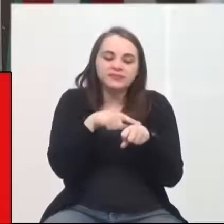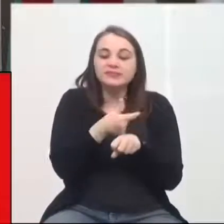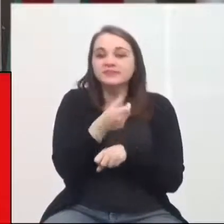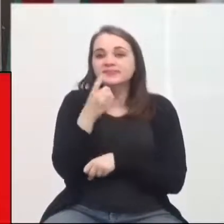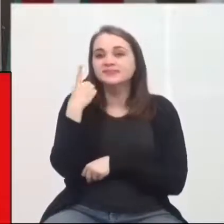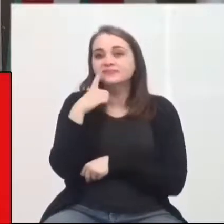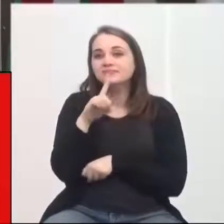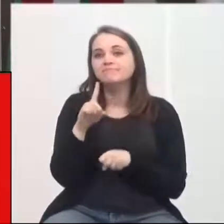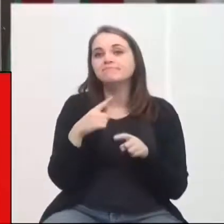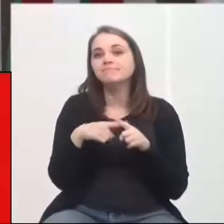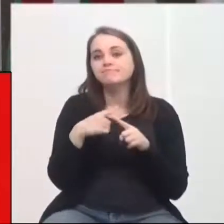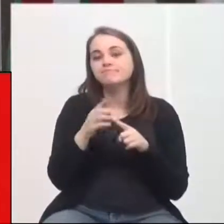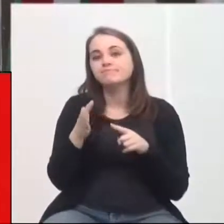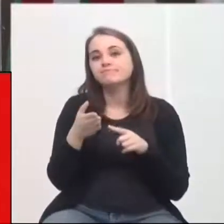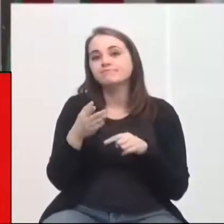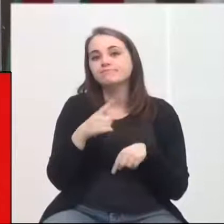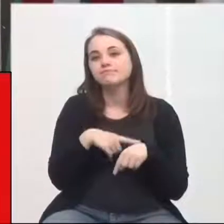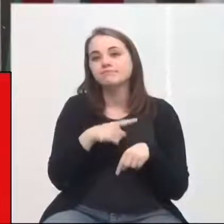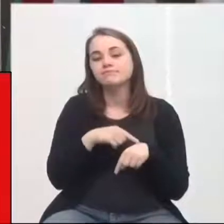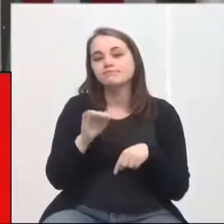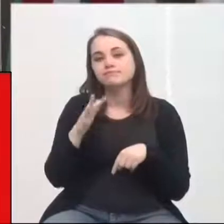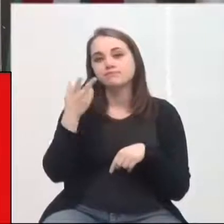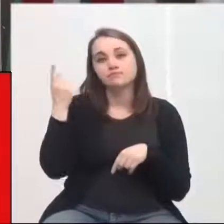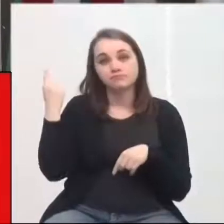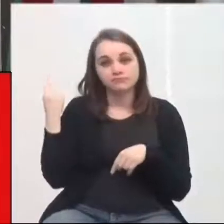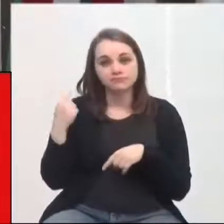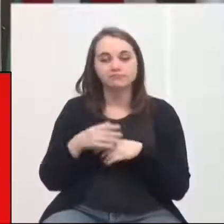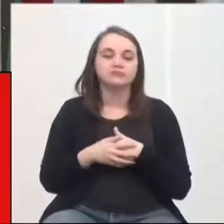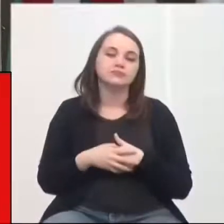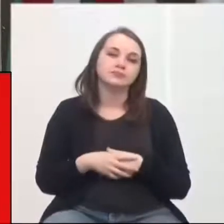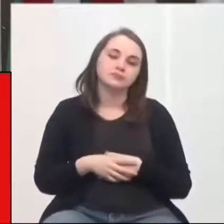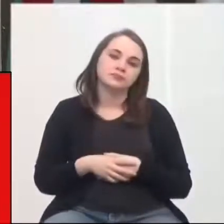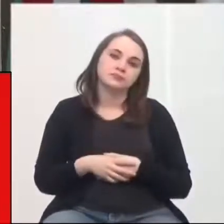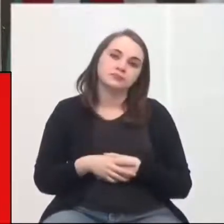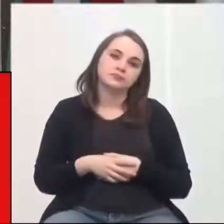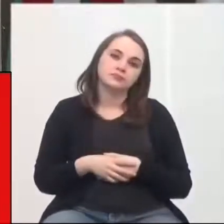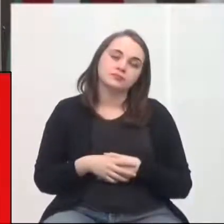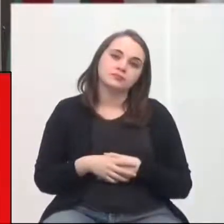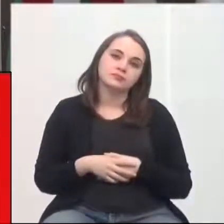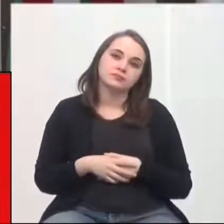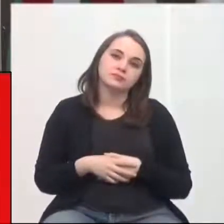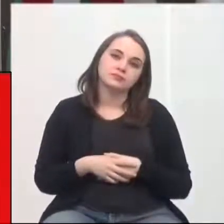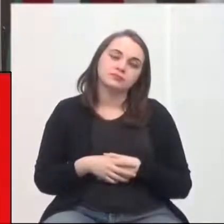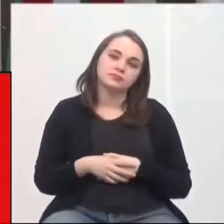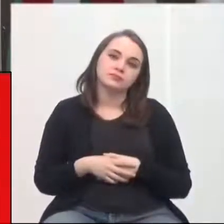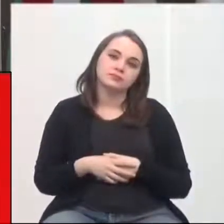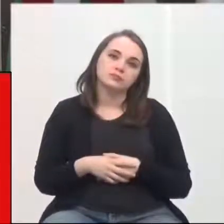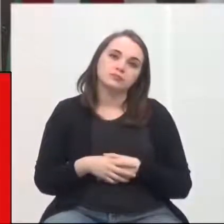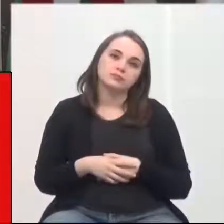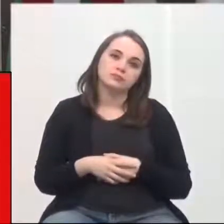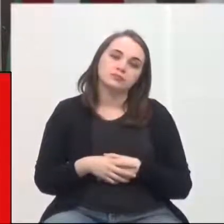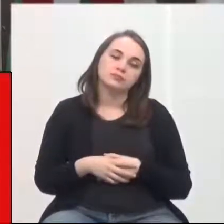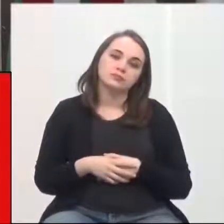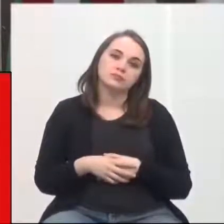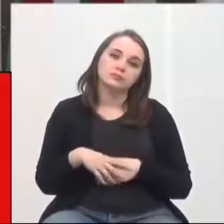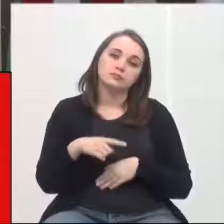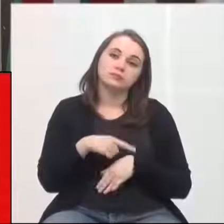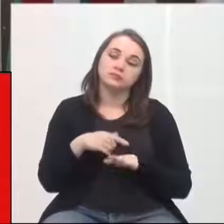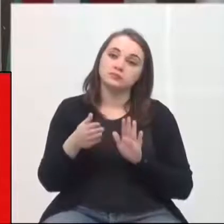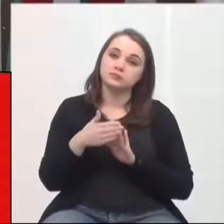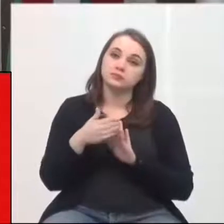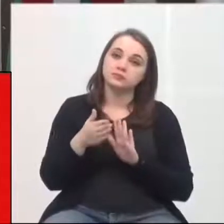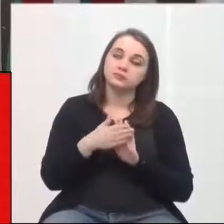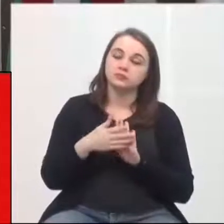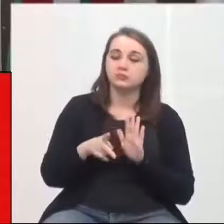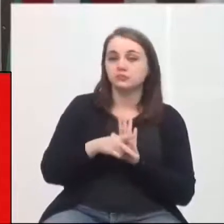dias, haja visto o prazo já ter ocorrido anteriormente. E o prazo estabelecido, proposto pelo próprio município, foi no